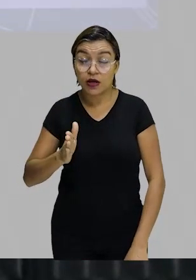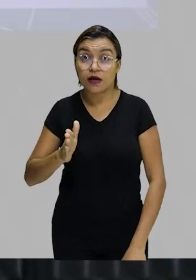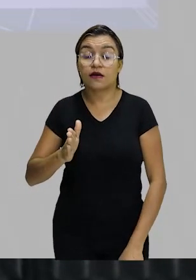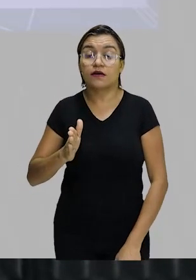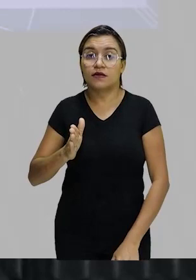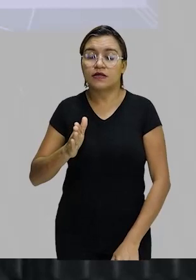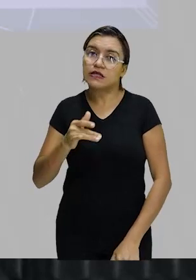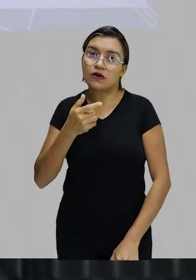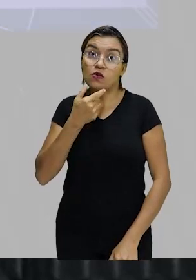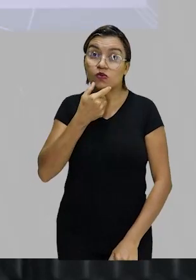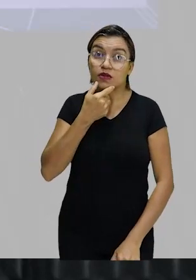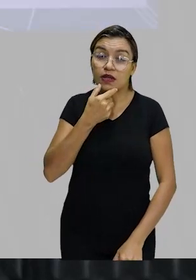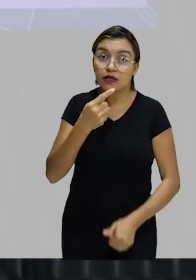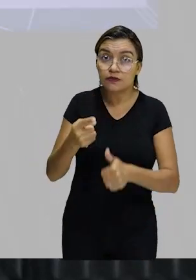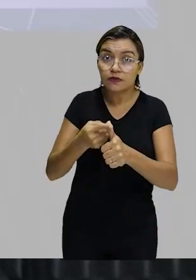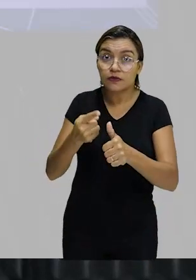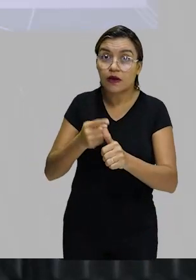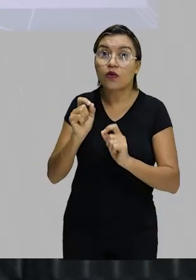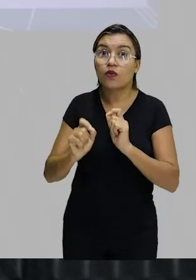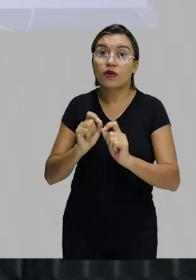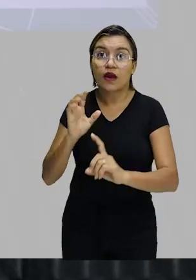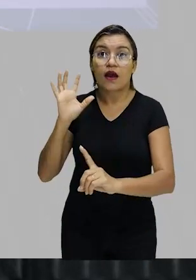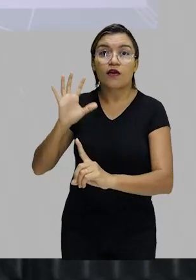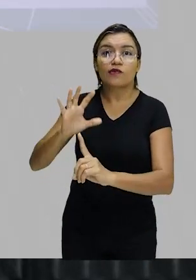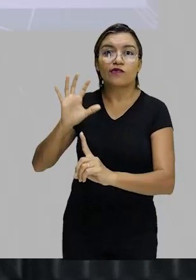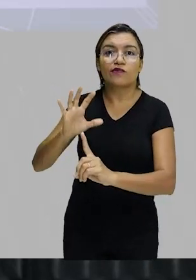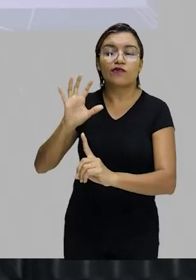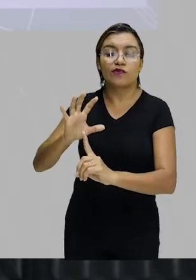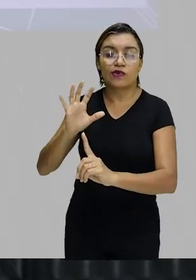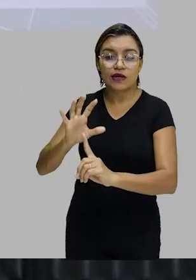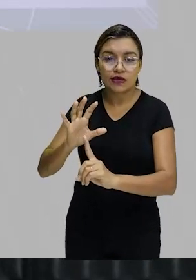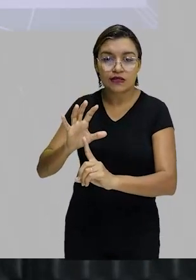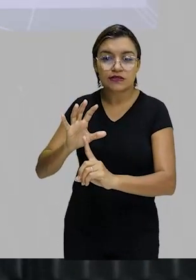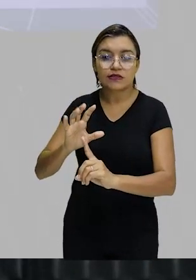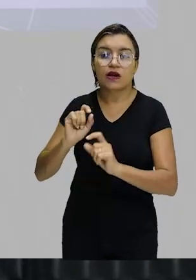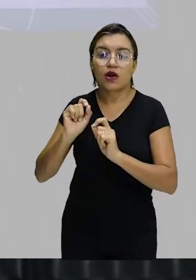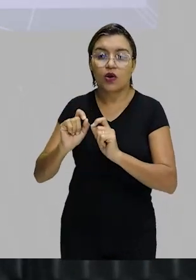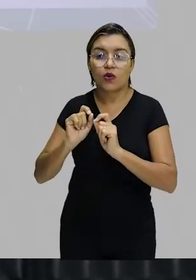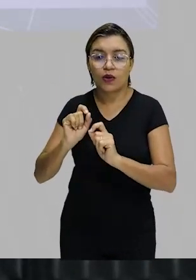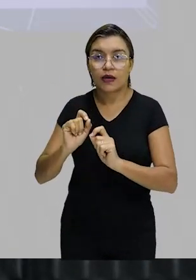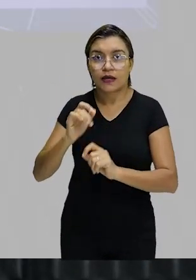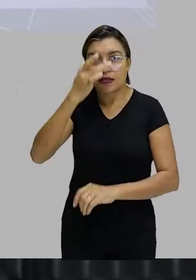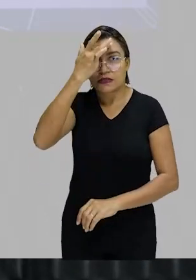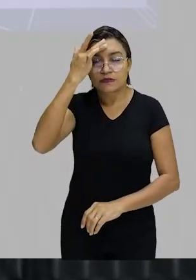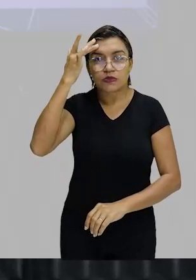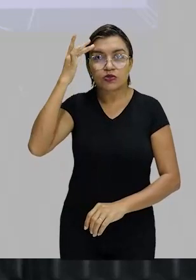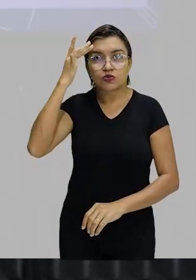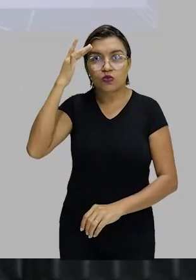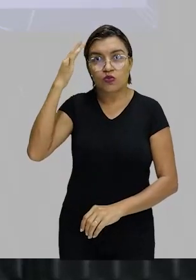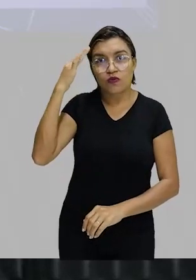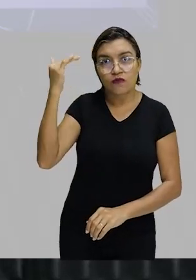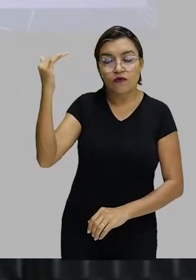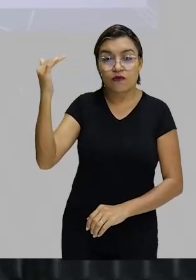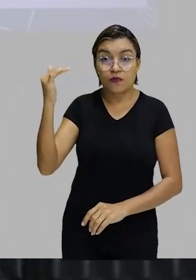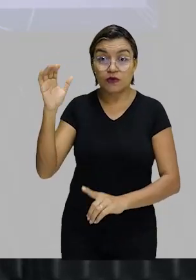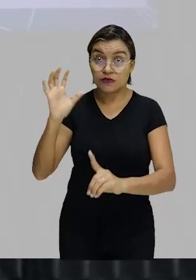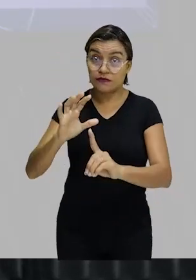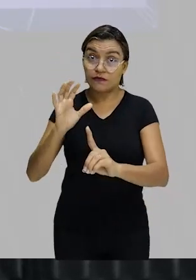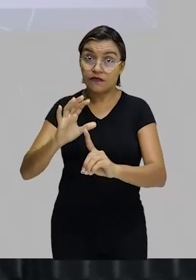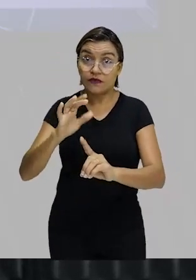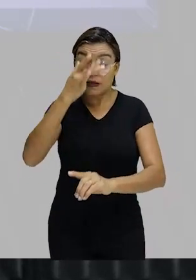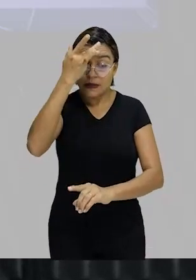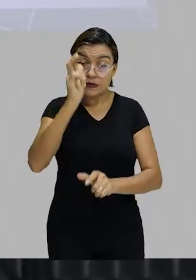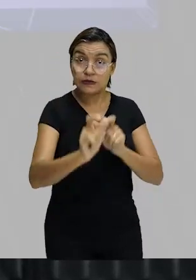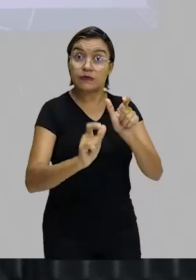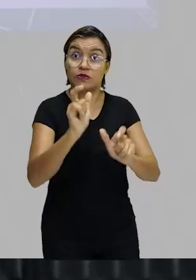justamente sobre a influência da celebridade na vida das pessoas. Então, é justamente esse aspecto da cultura